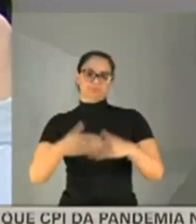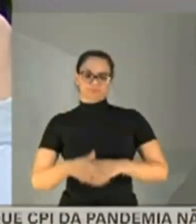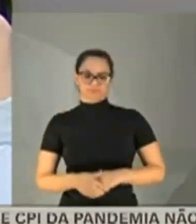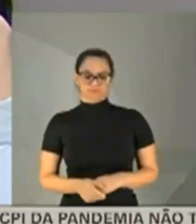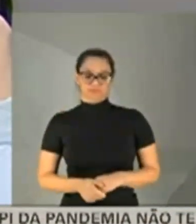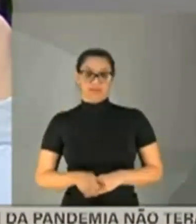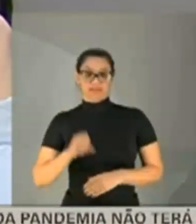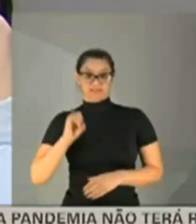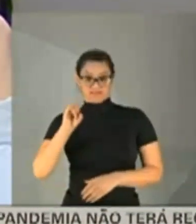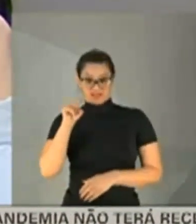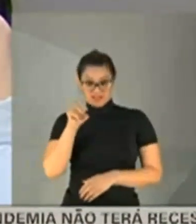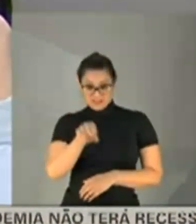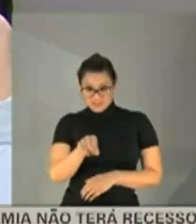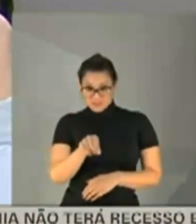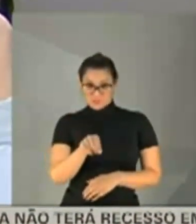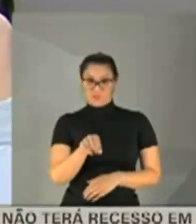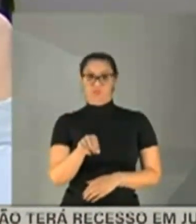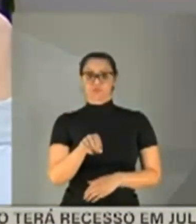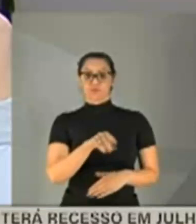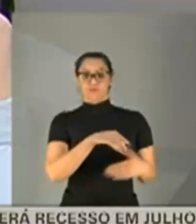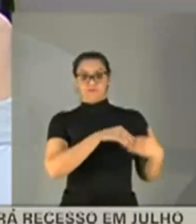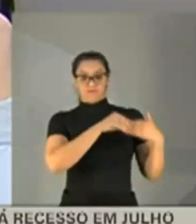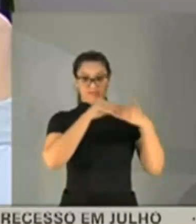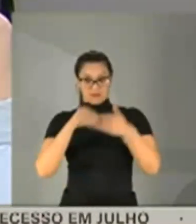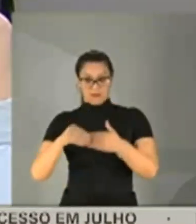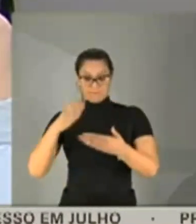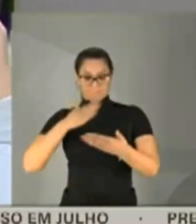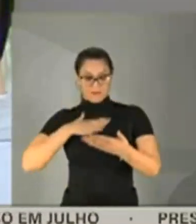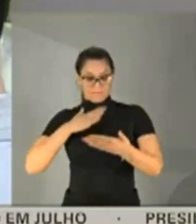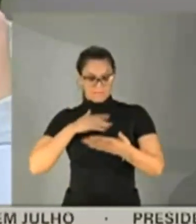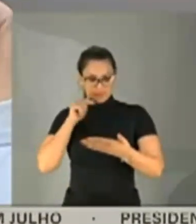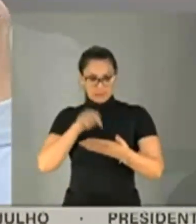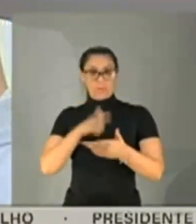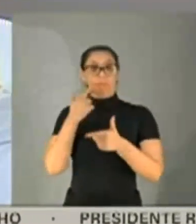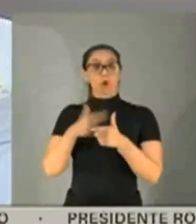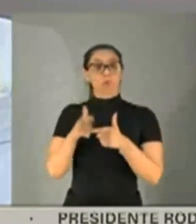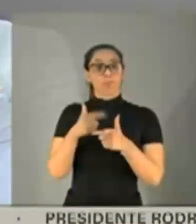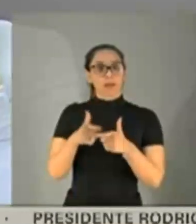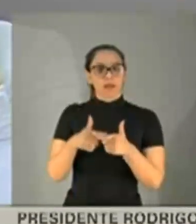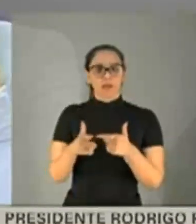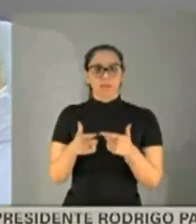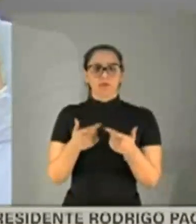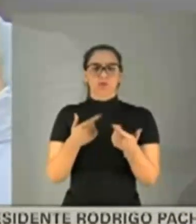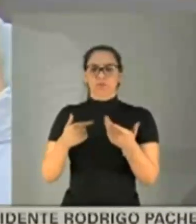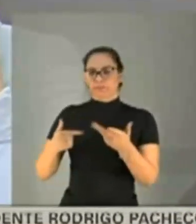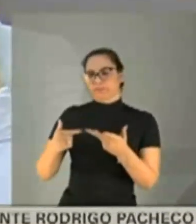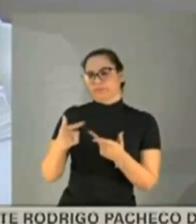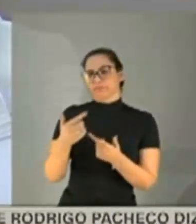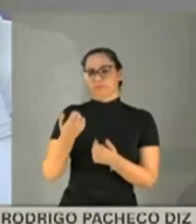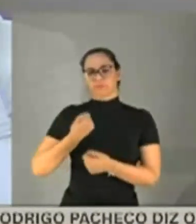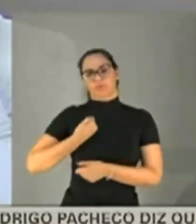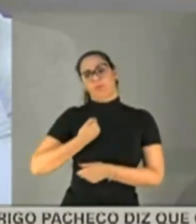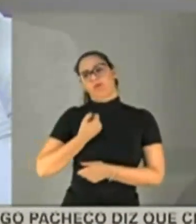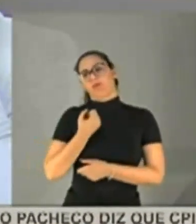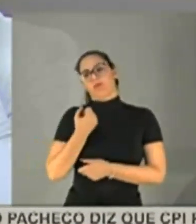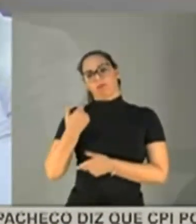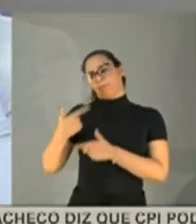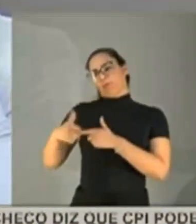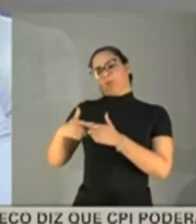Se isso tivesse sido trazido para mim na forma de um problema, como inúmeros outros, temos um